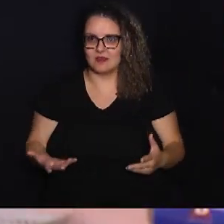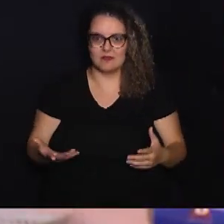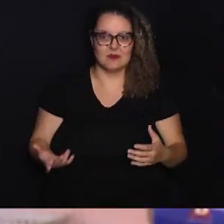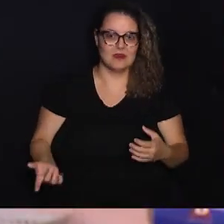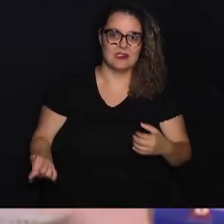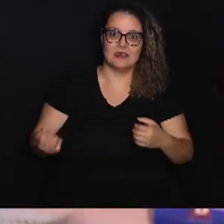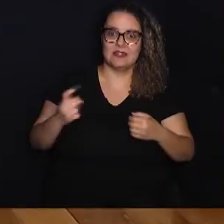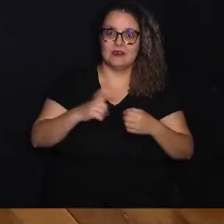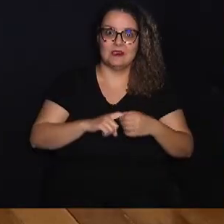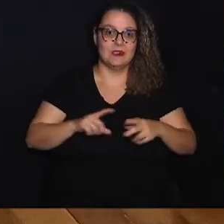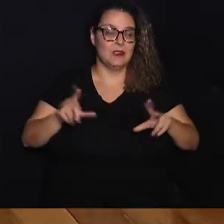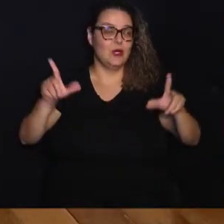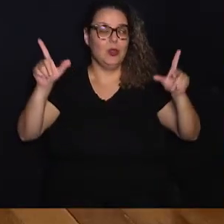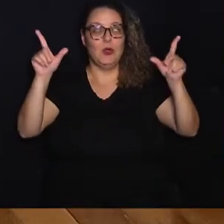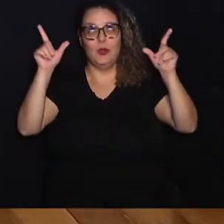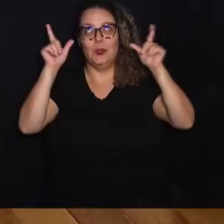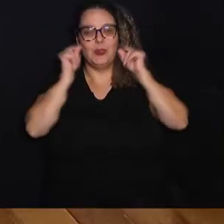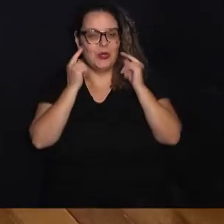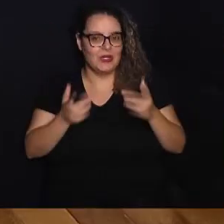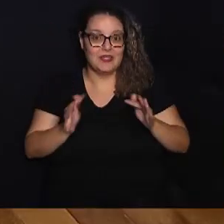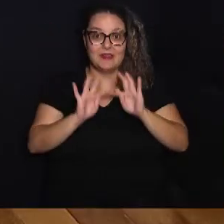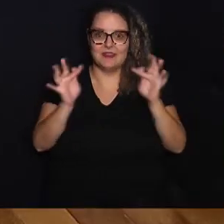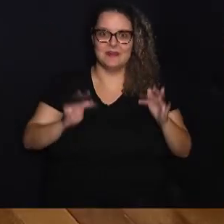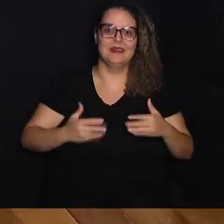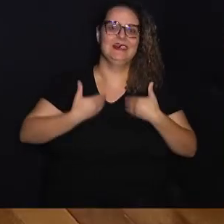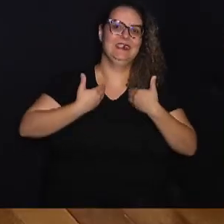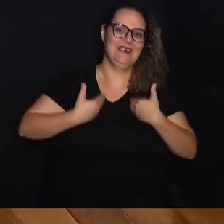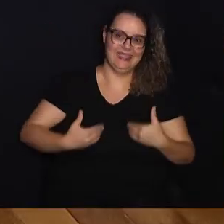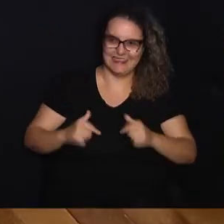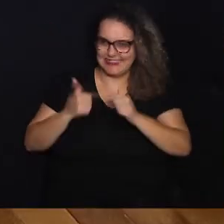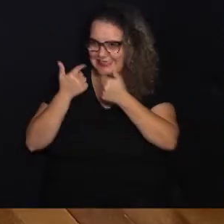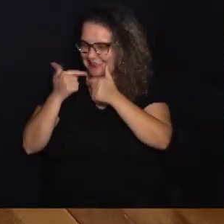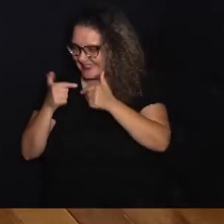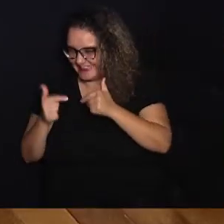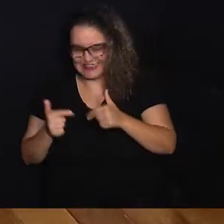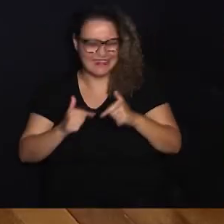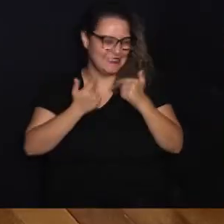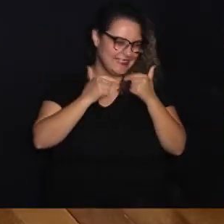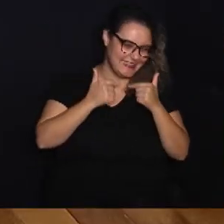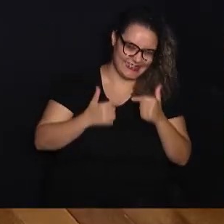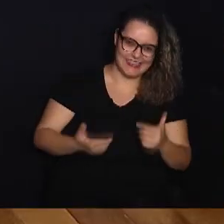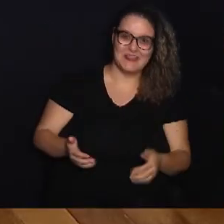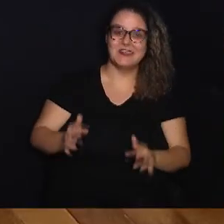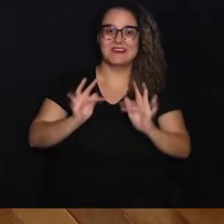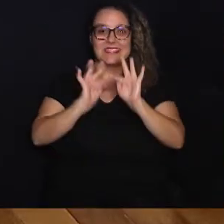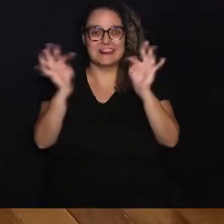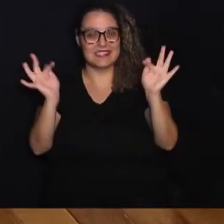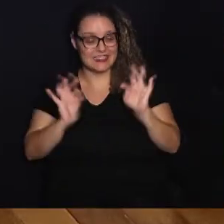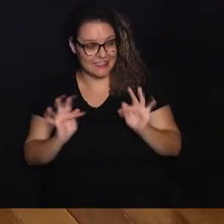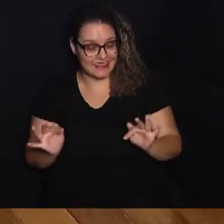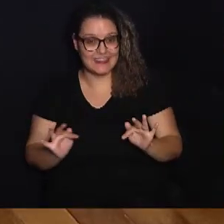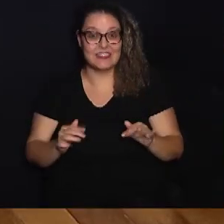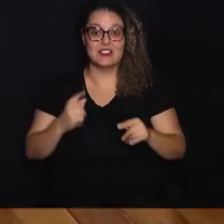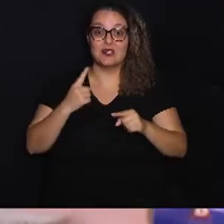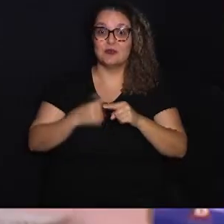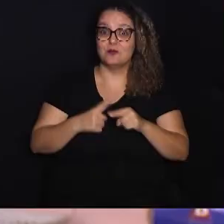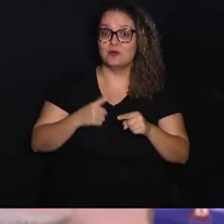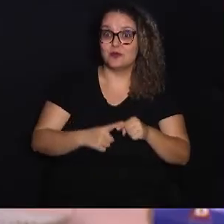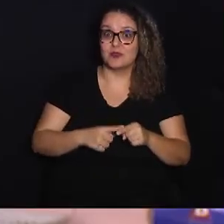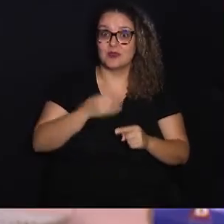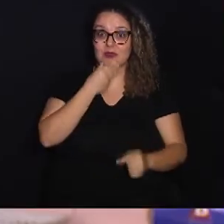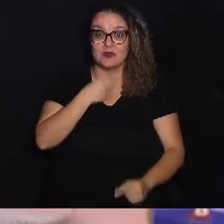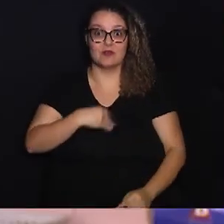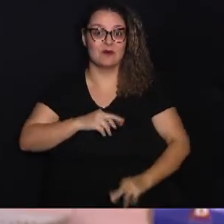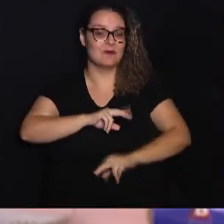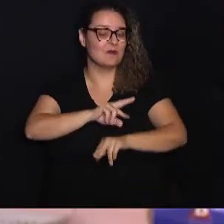assim, feliz, assim, cansado, mas muito feliz, porque ele faz muita coisa.